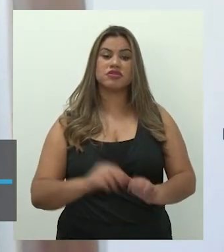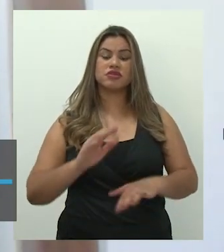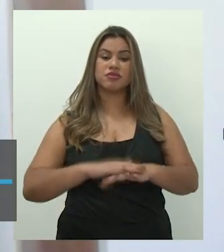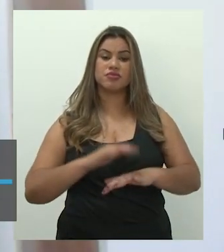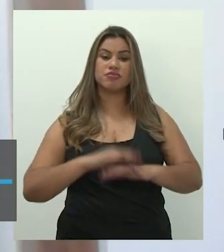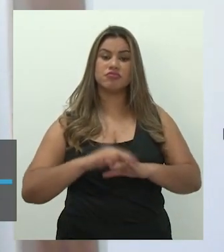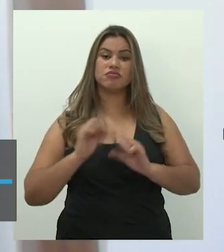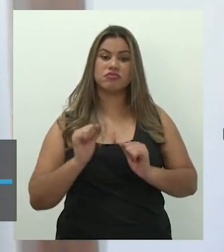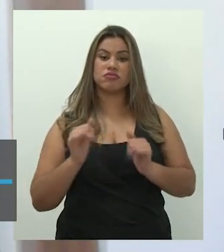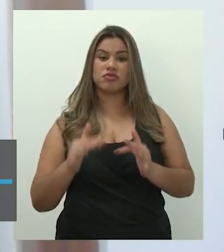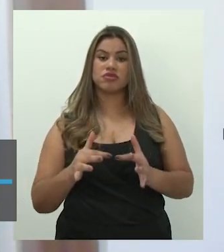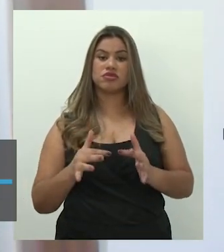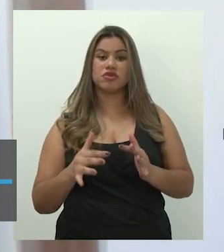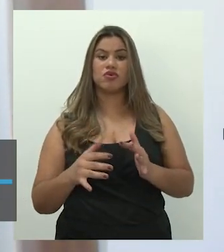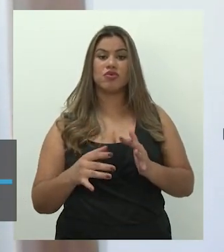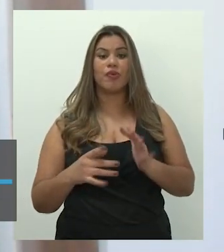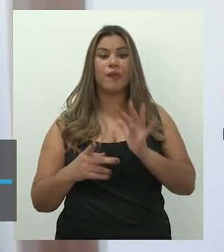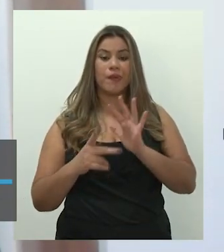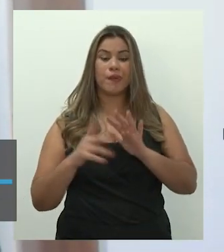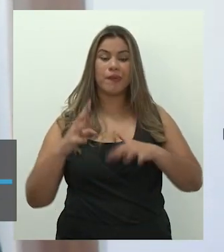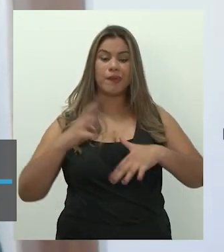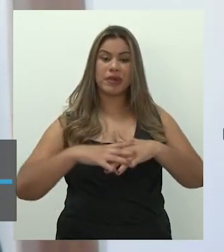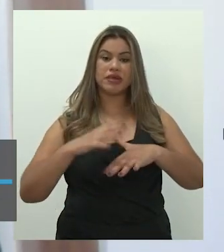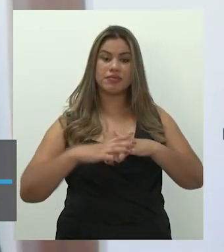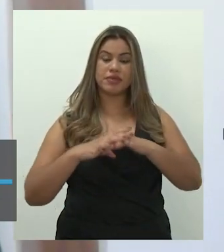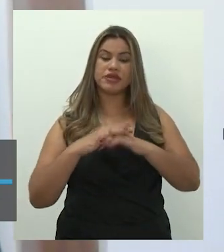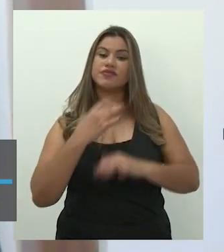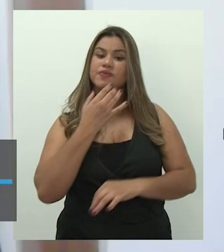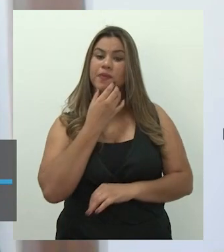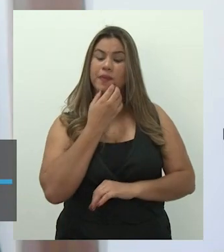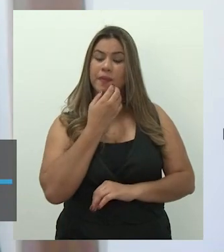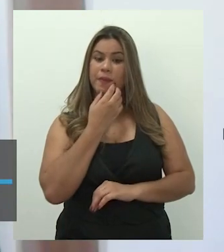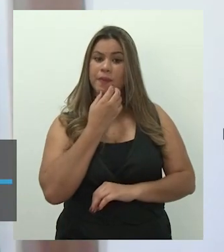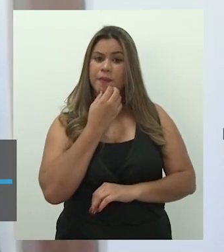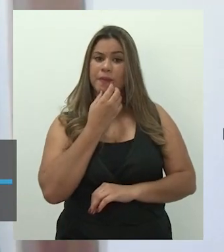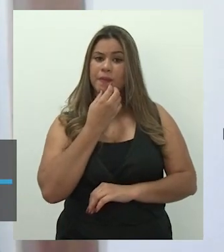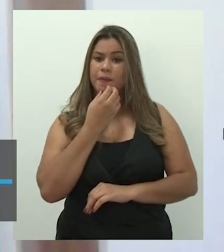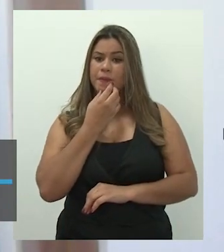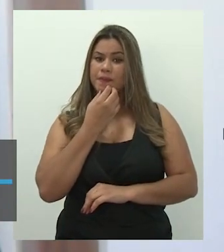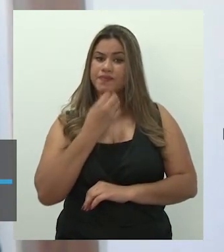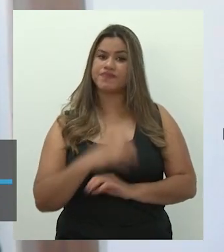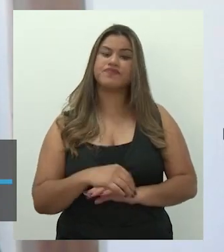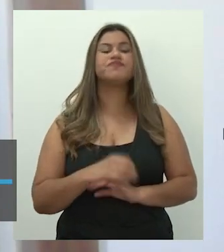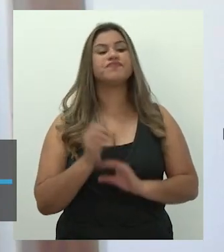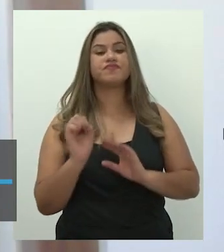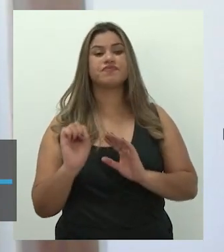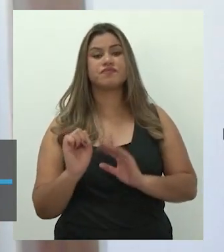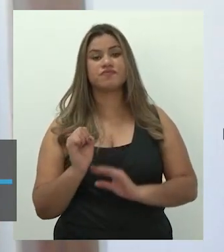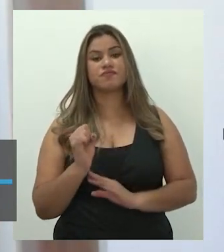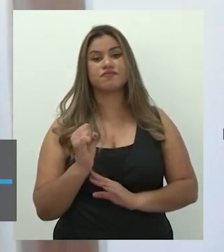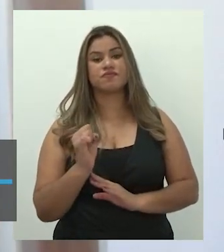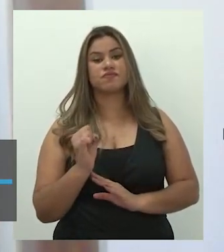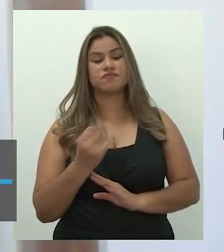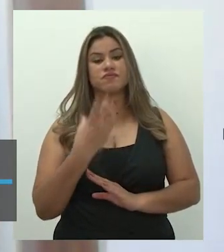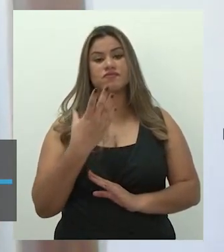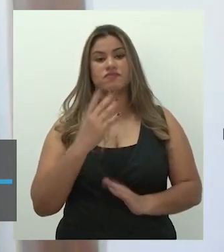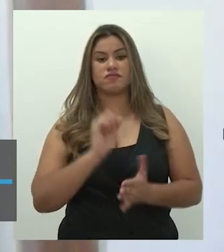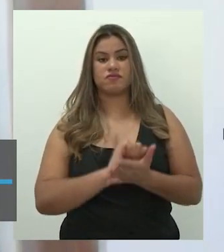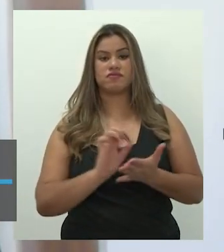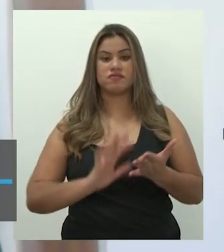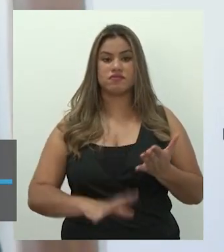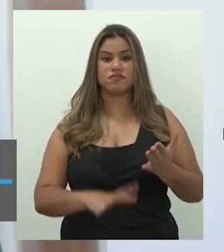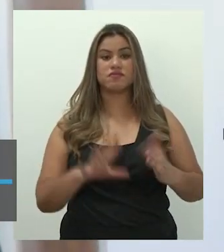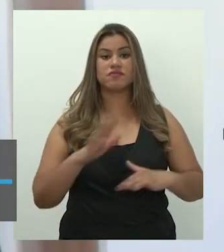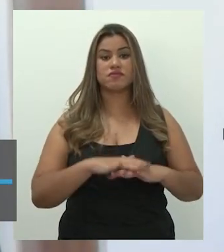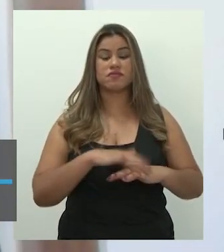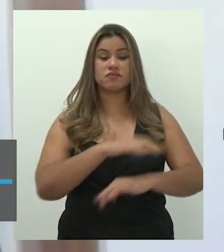que ela vai fazer durante a aula e criando situações, problemas e sentenças matemáticas para